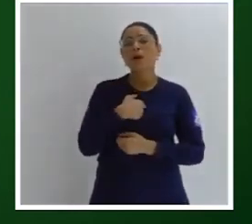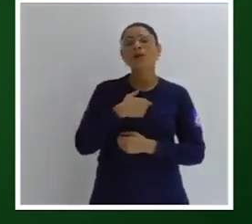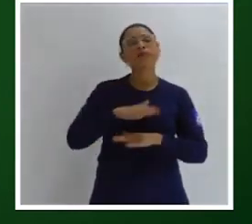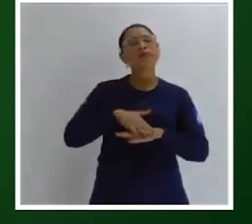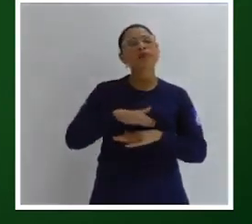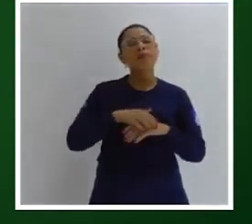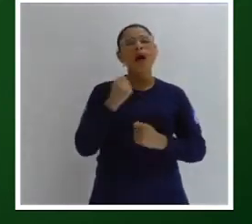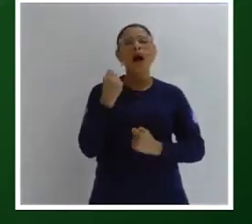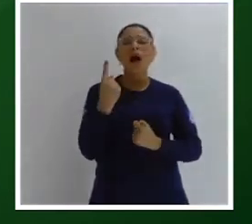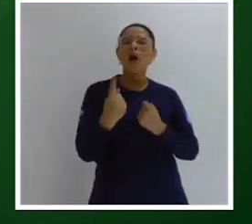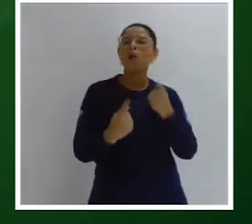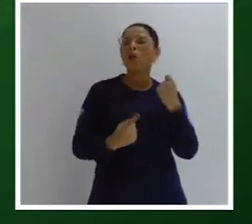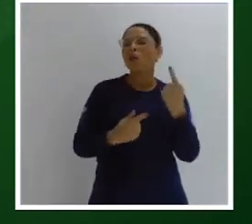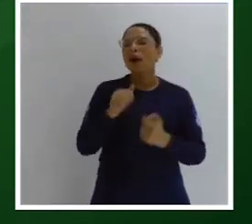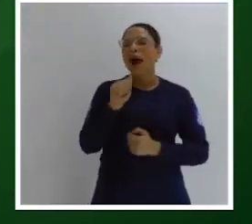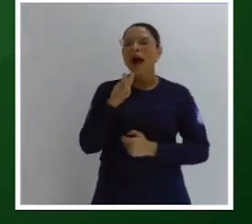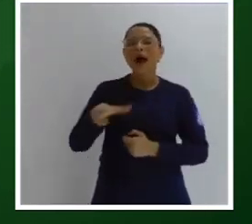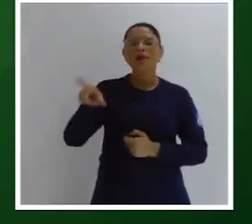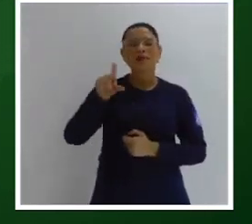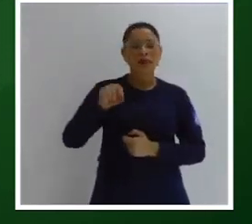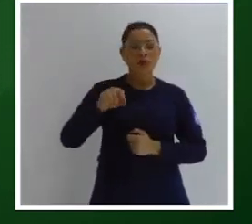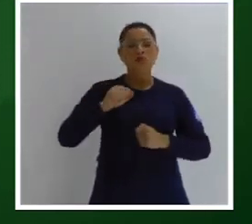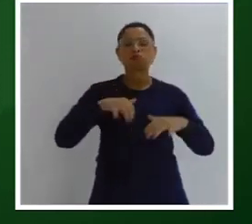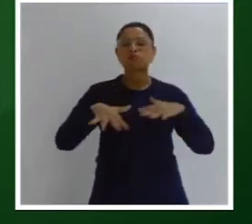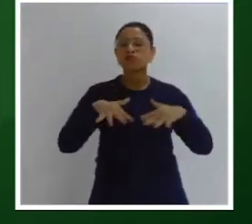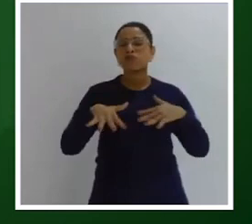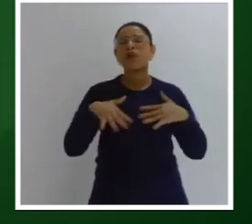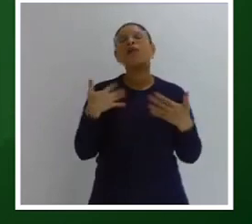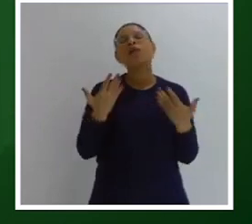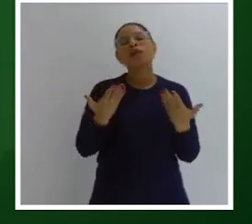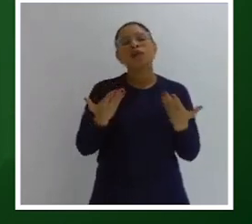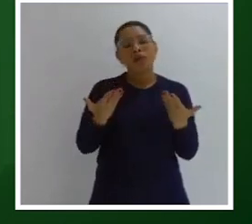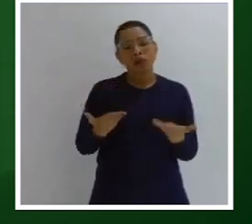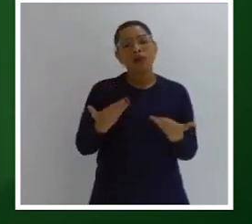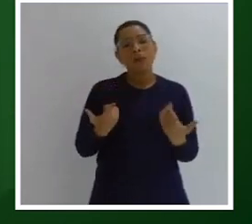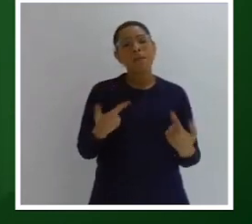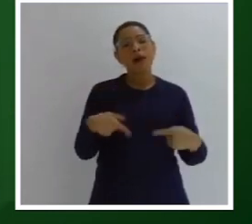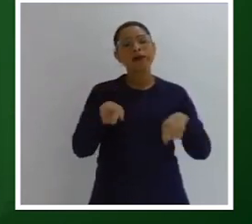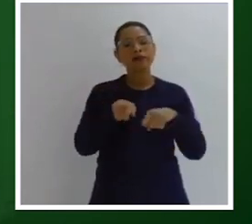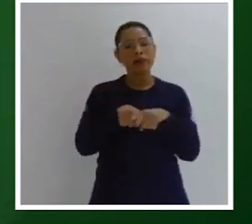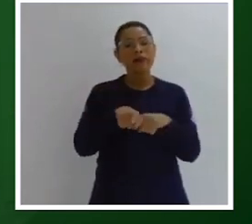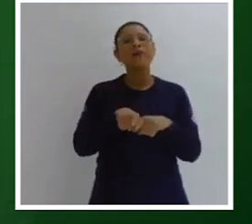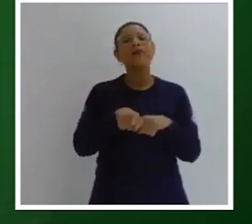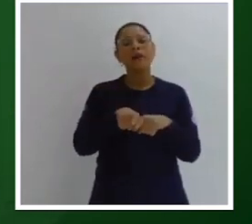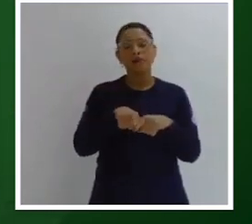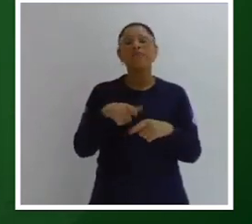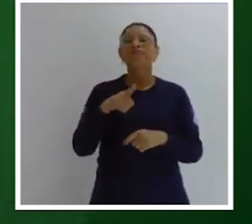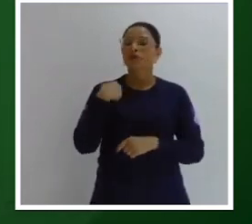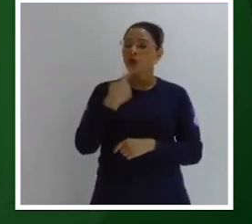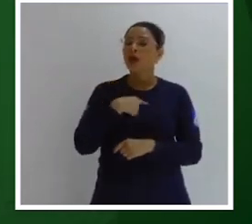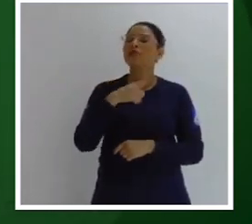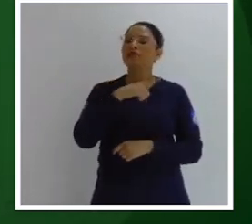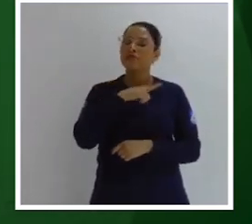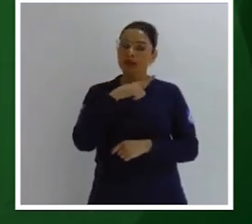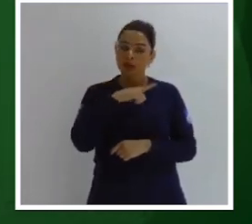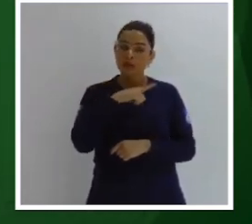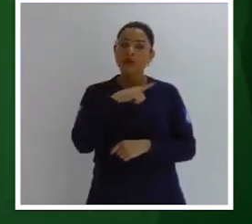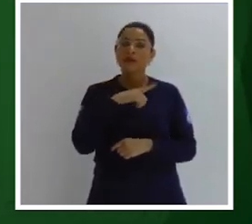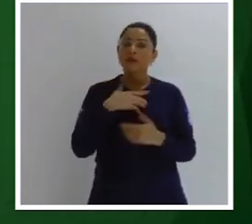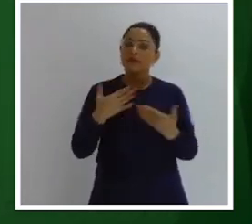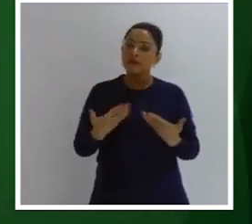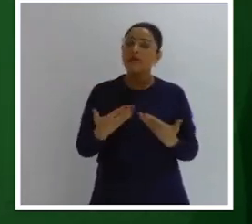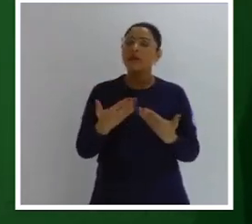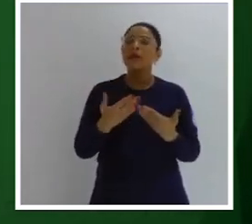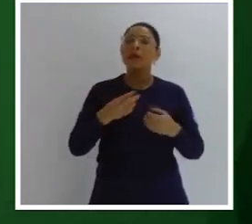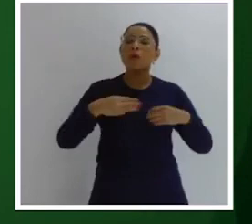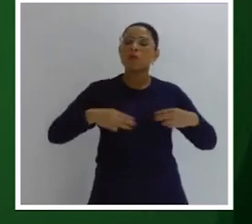ações nessa direção nós temos uma parceria muito grande ali com o pessoal